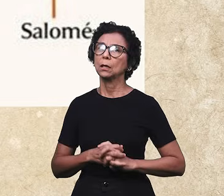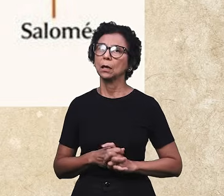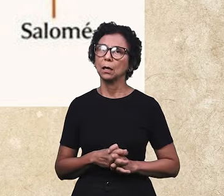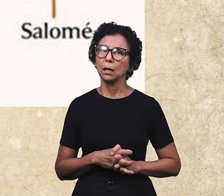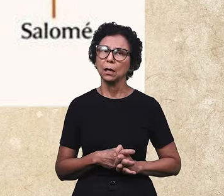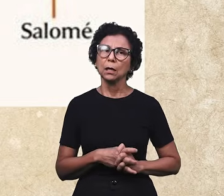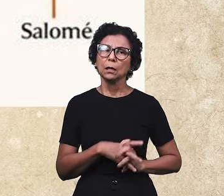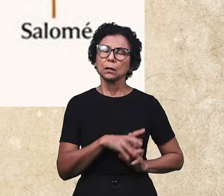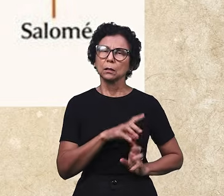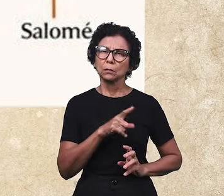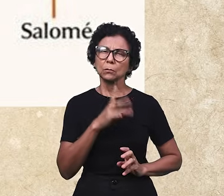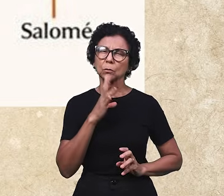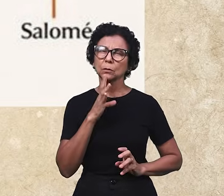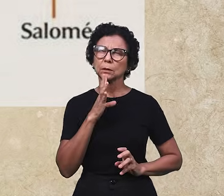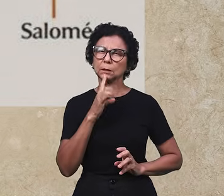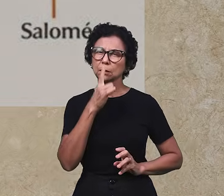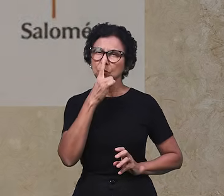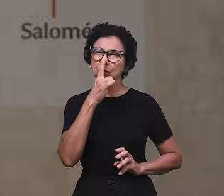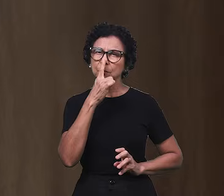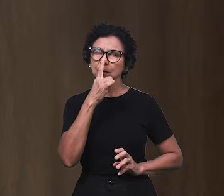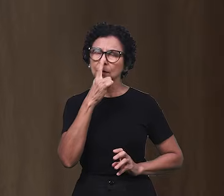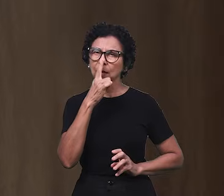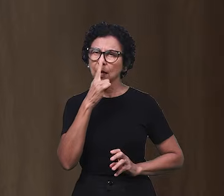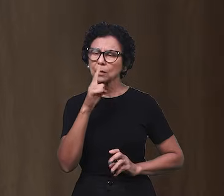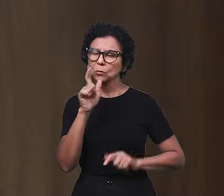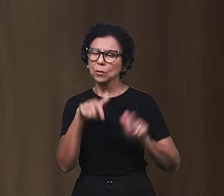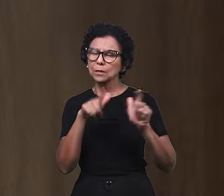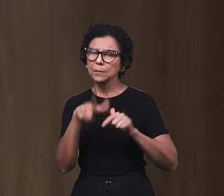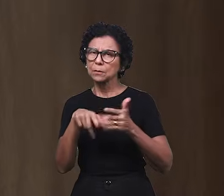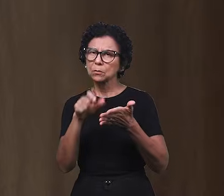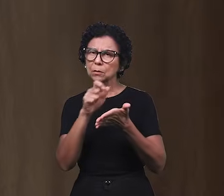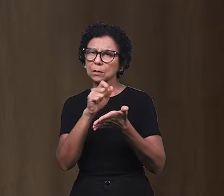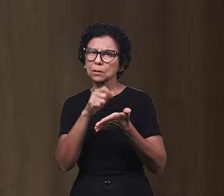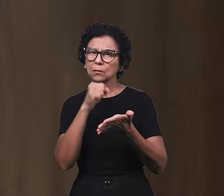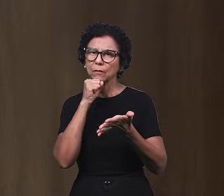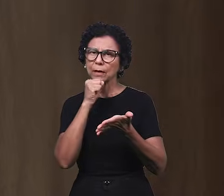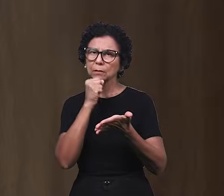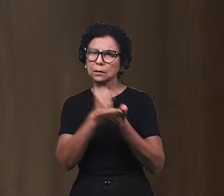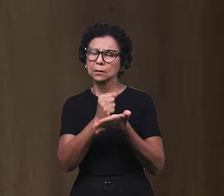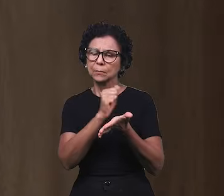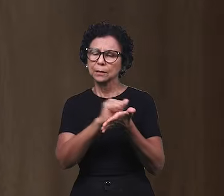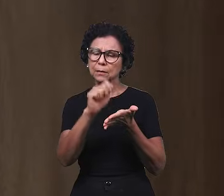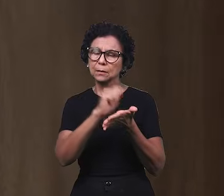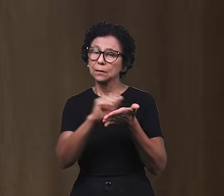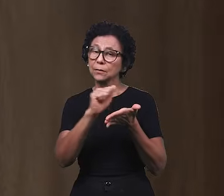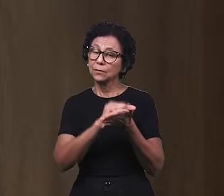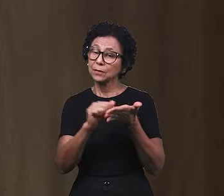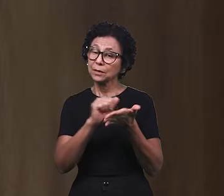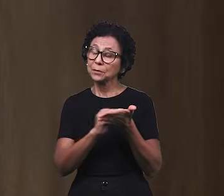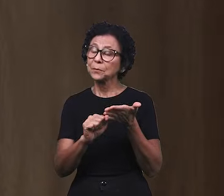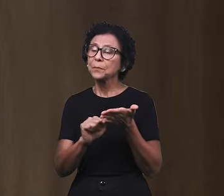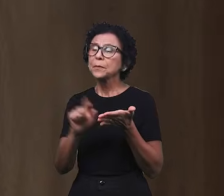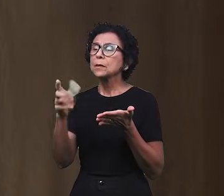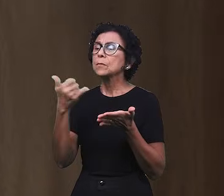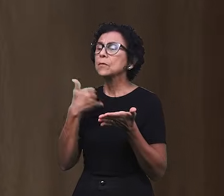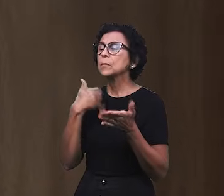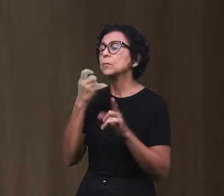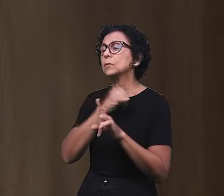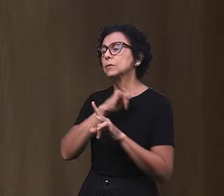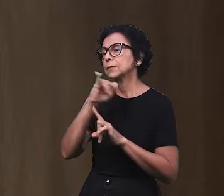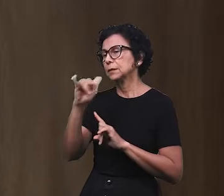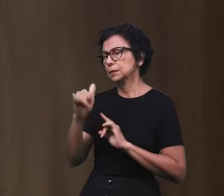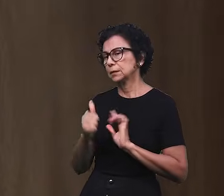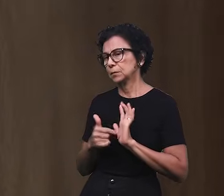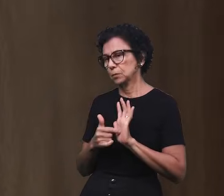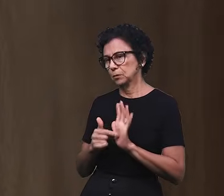uma afinidade com os escribas, né? Sim. E ele vai nos escribas. O que diz a profecia? A profecia diz que